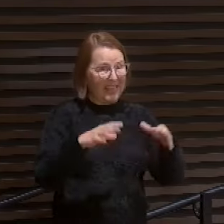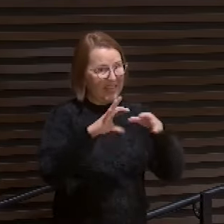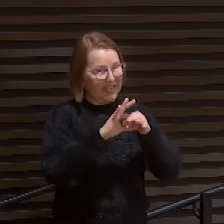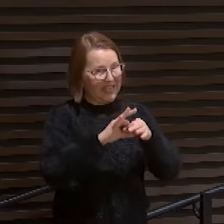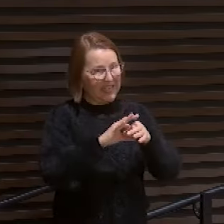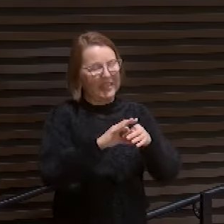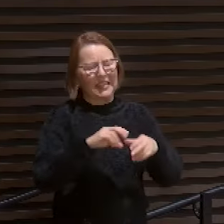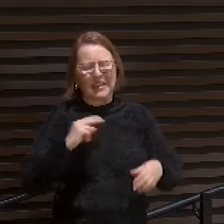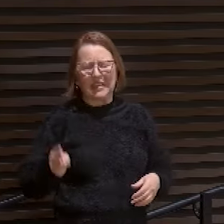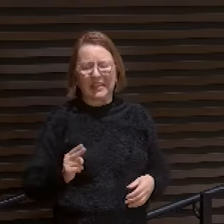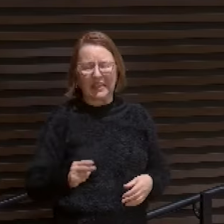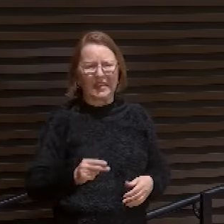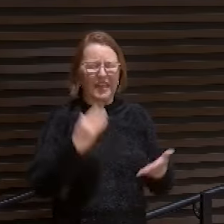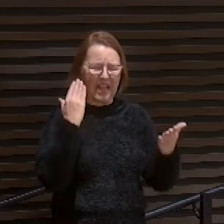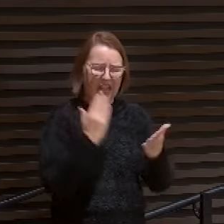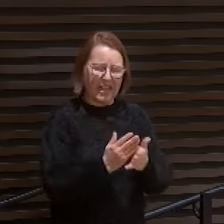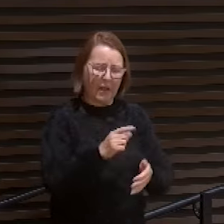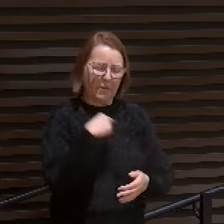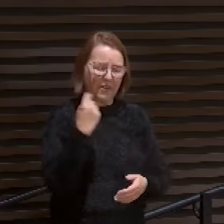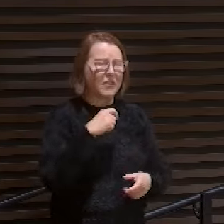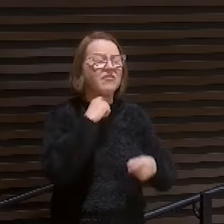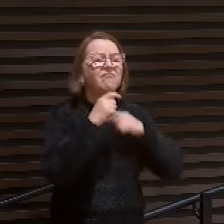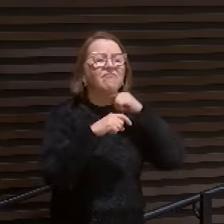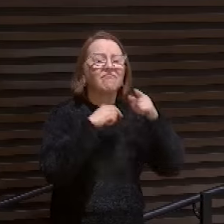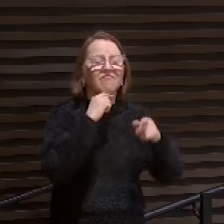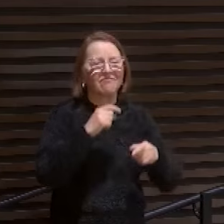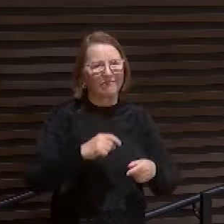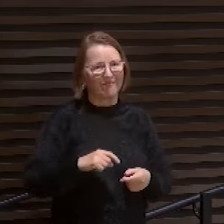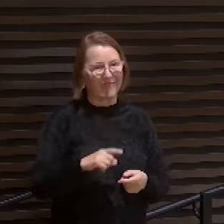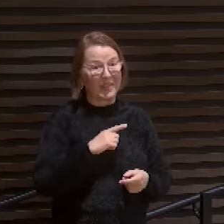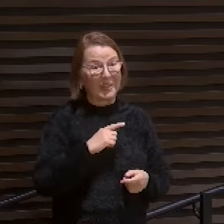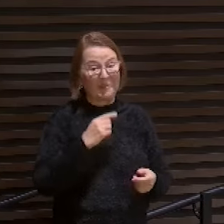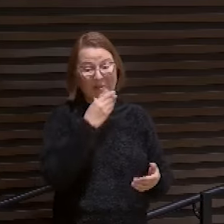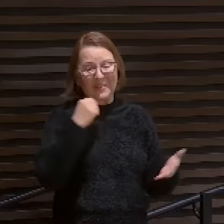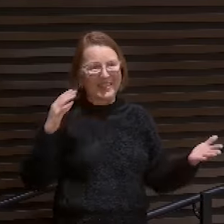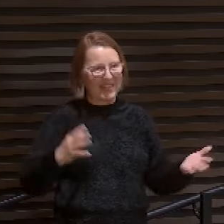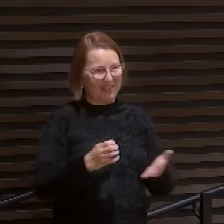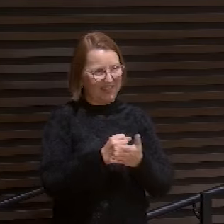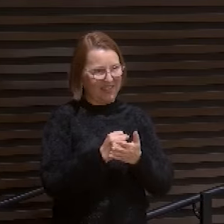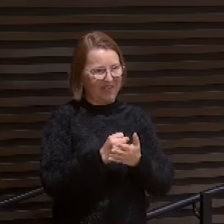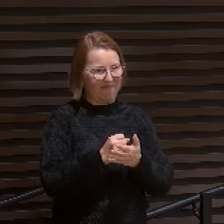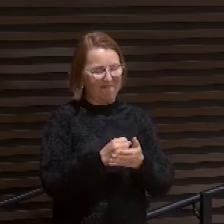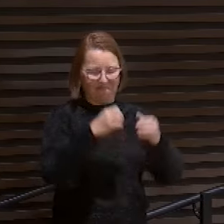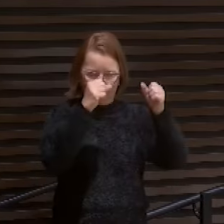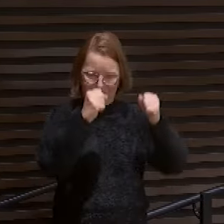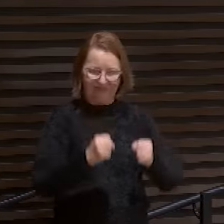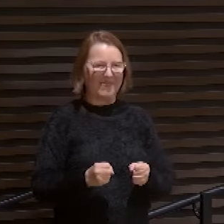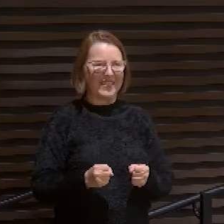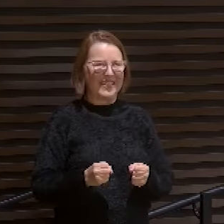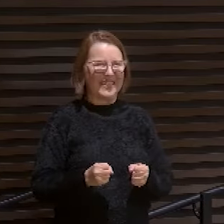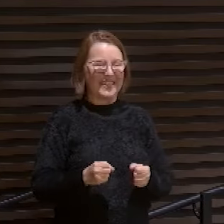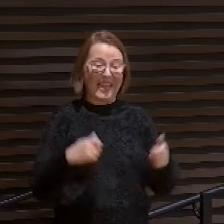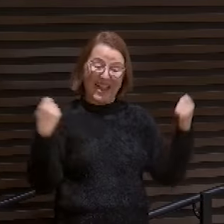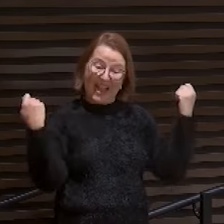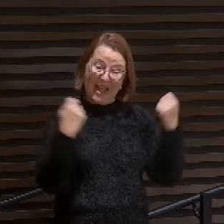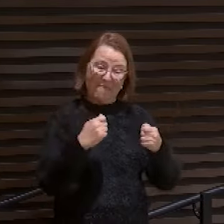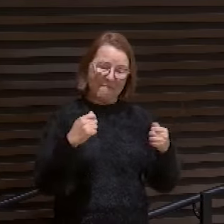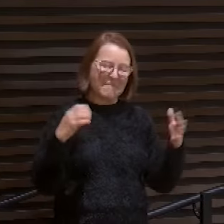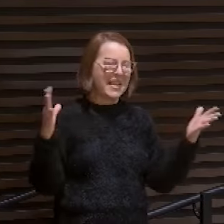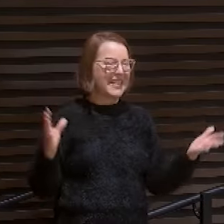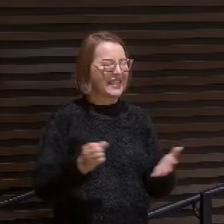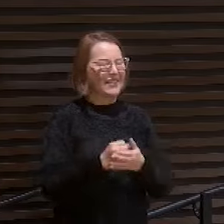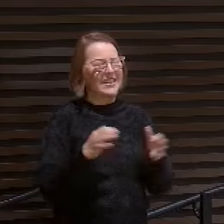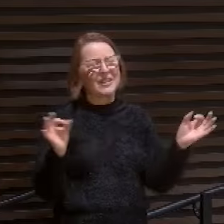e acaba com as nossas dúvidas. Temos um Salvador suficiente, capaz de salvar